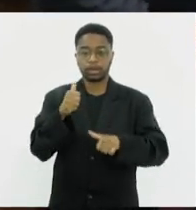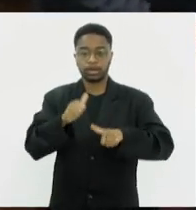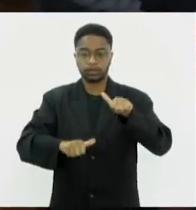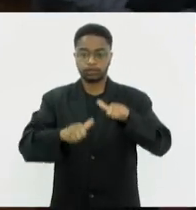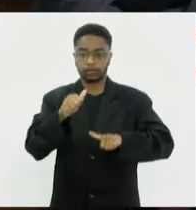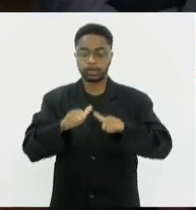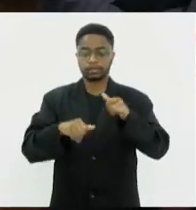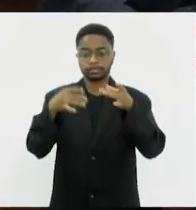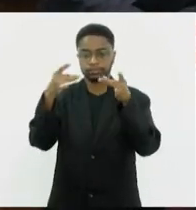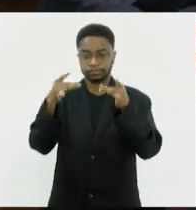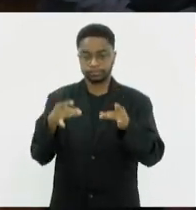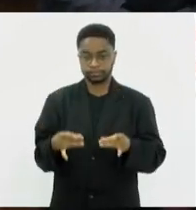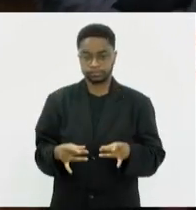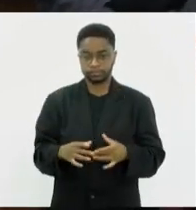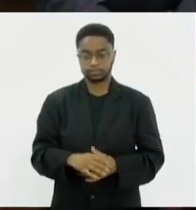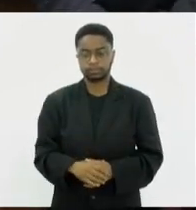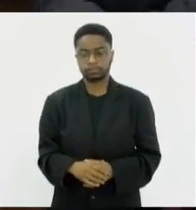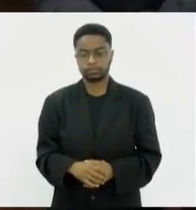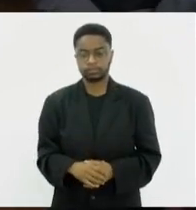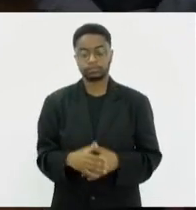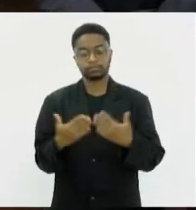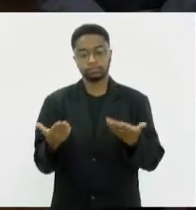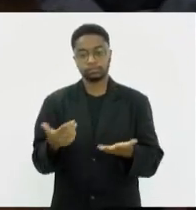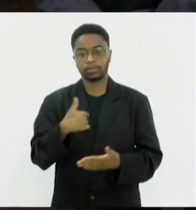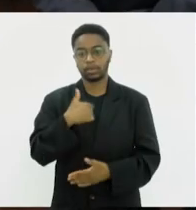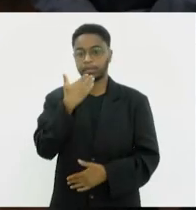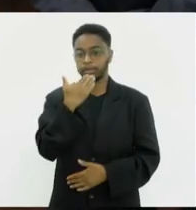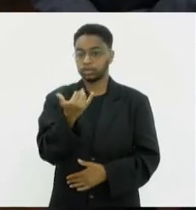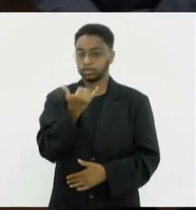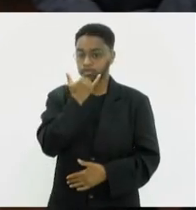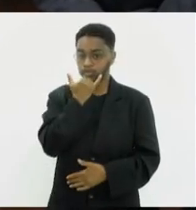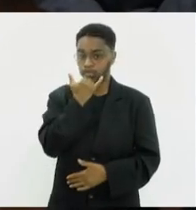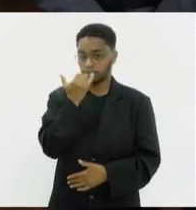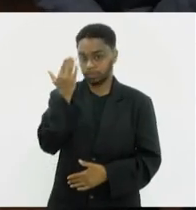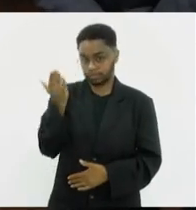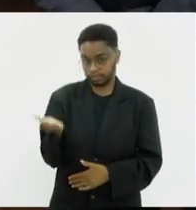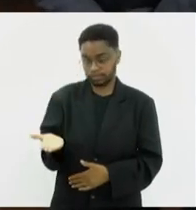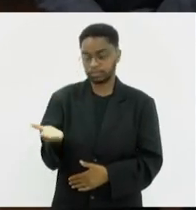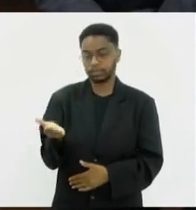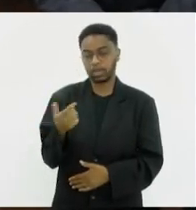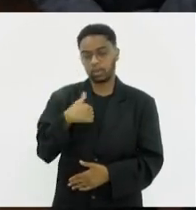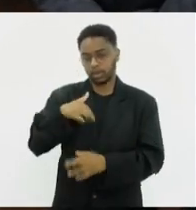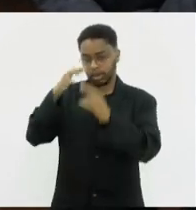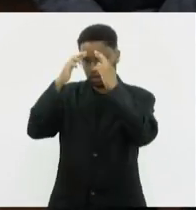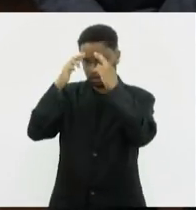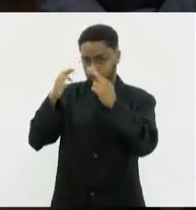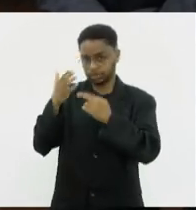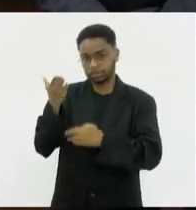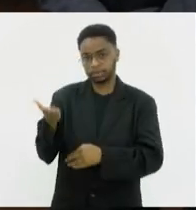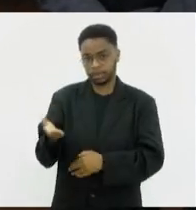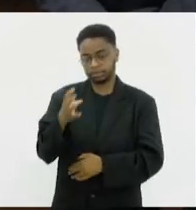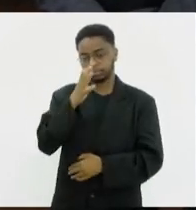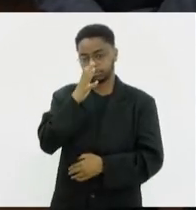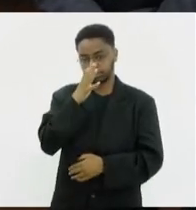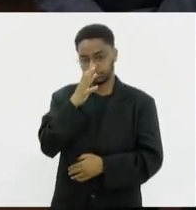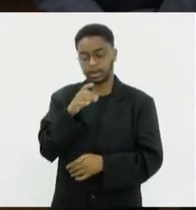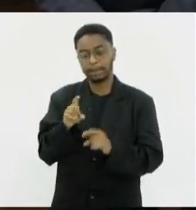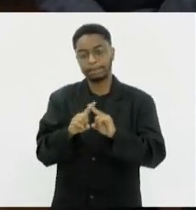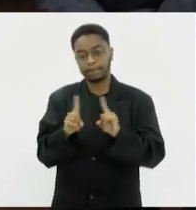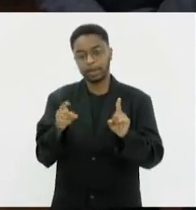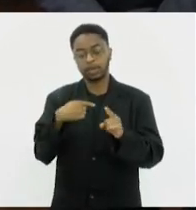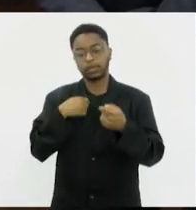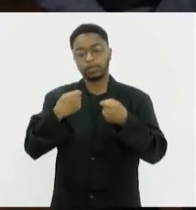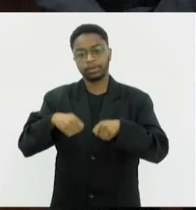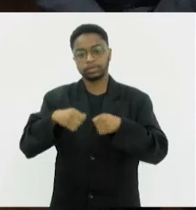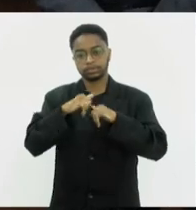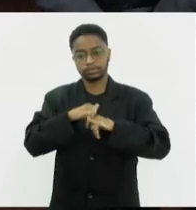mais apurada fosse feita. E eu vou pedir desculpas à senhora, a quem eu respeito muito, tenho admiração, mas eu preciso dizer